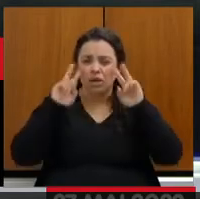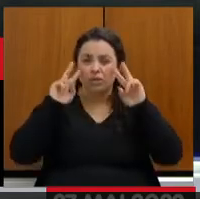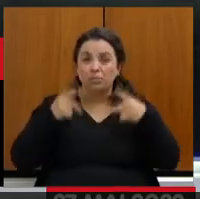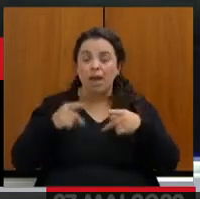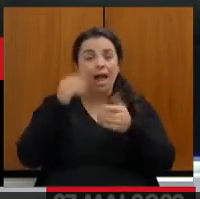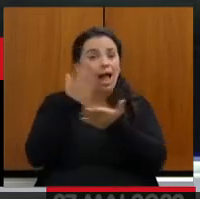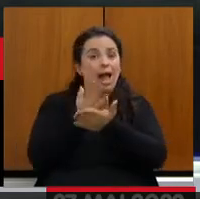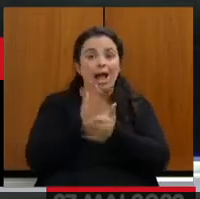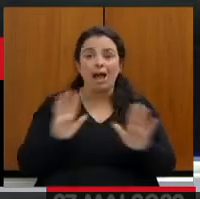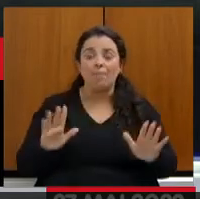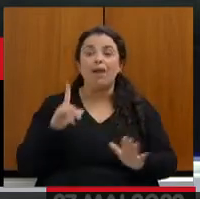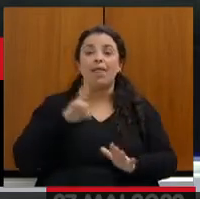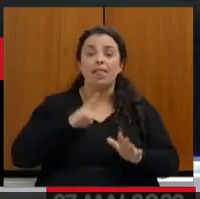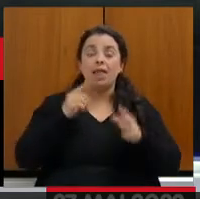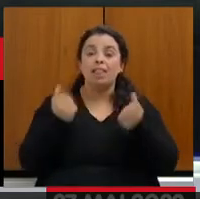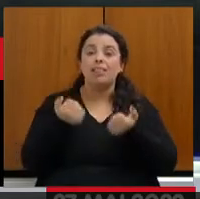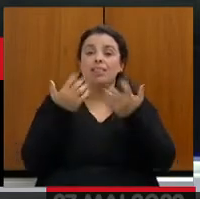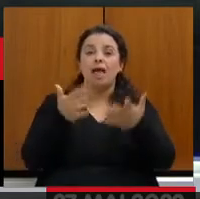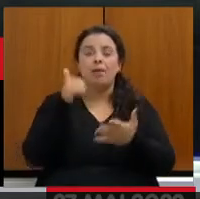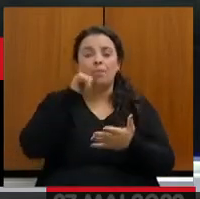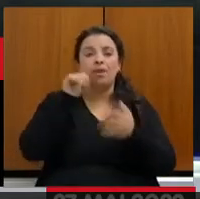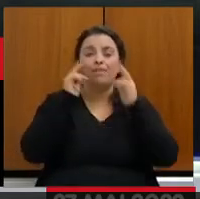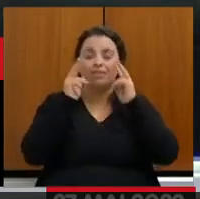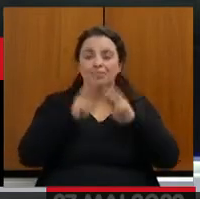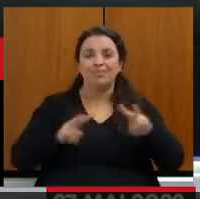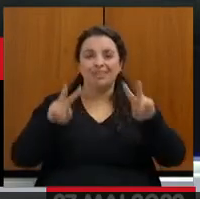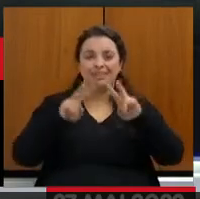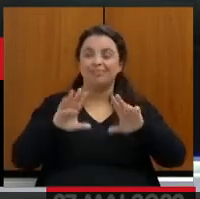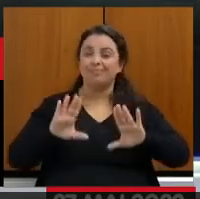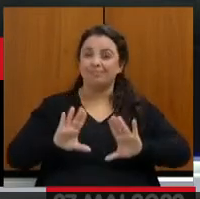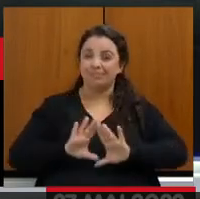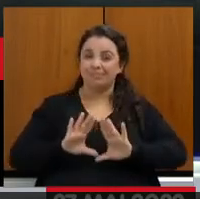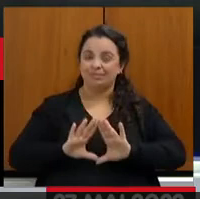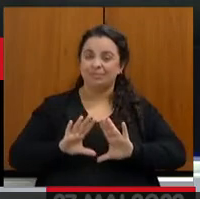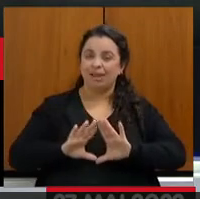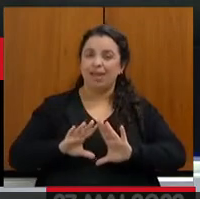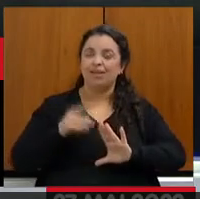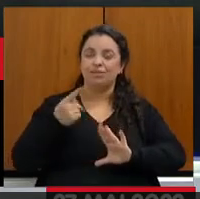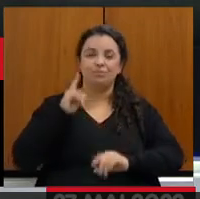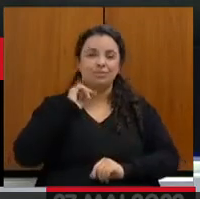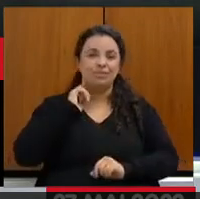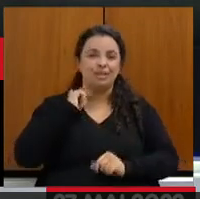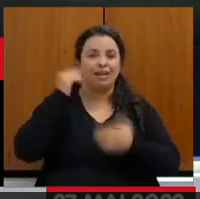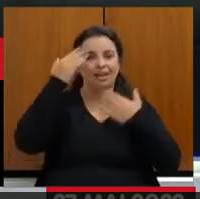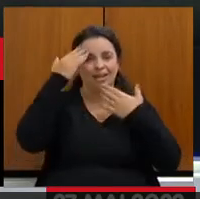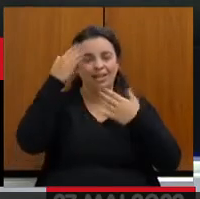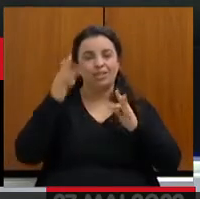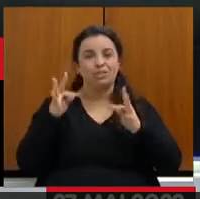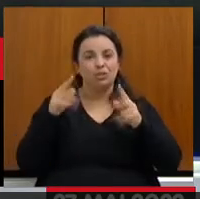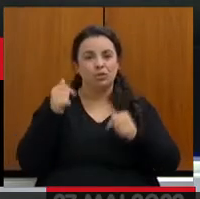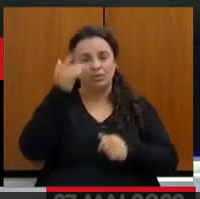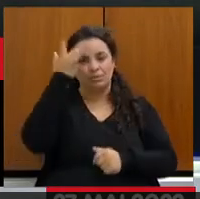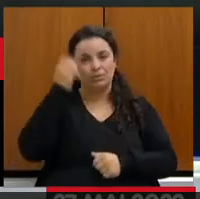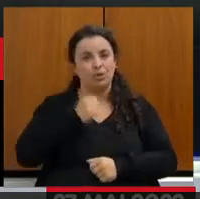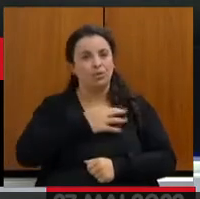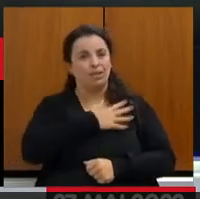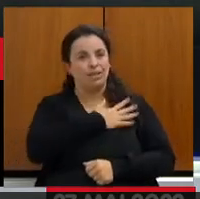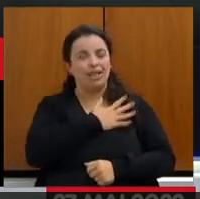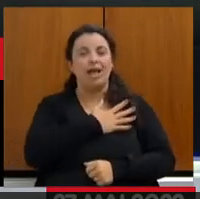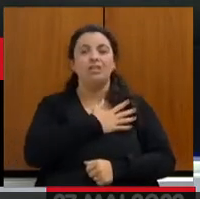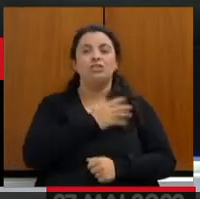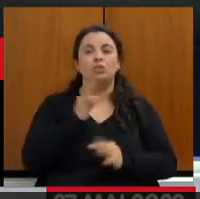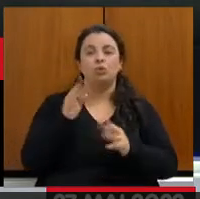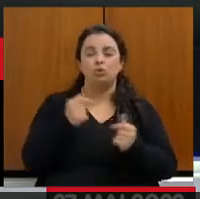existem Minas Gerais afora Assembleia Legislativa do Estado de Minas Gerais manifestos agradecimento às autoridades convidadas